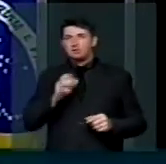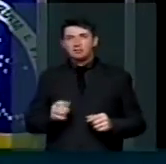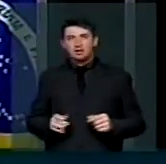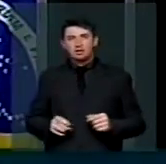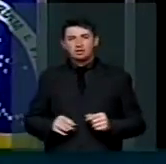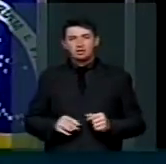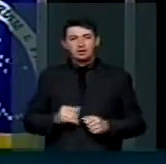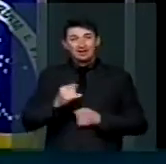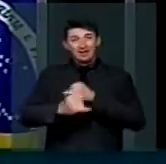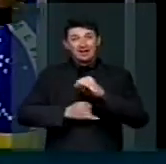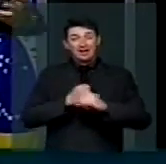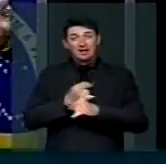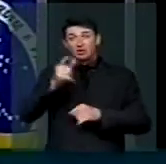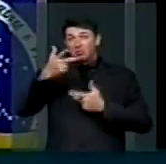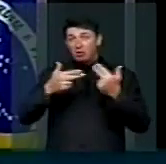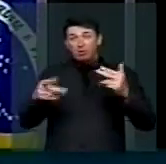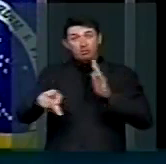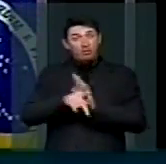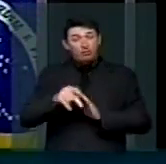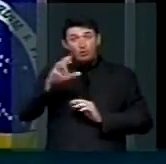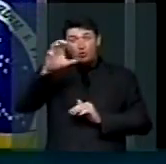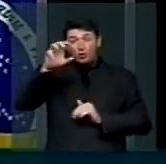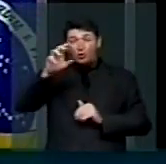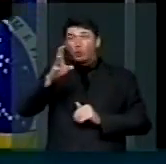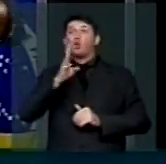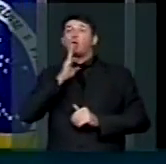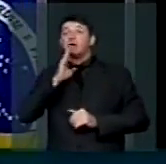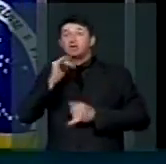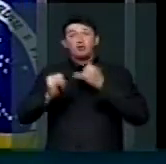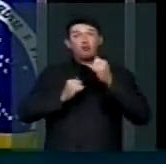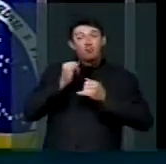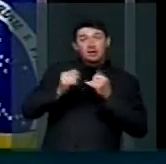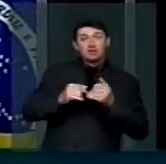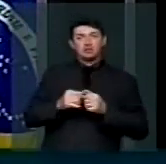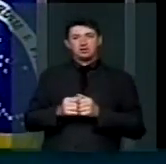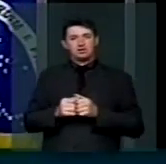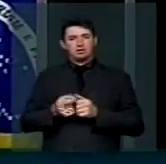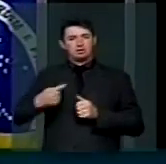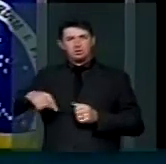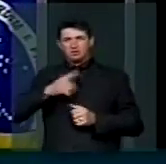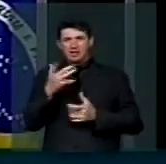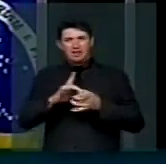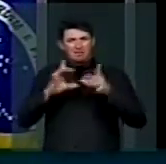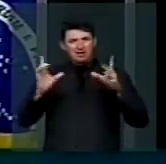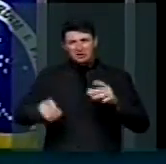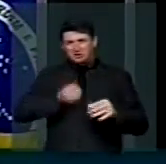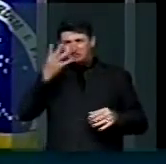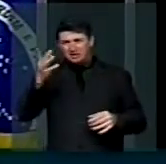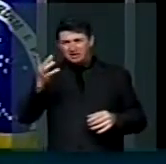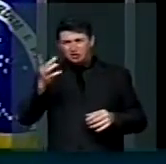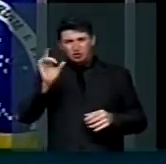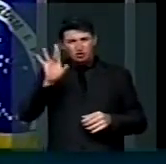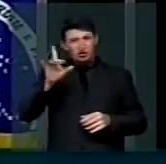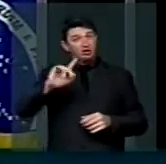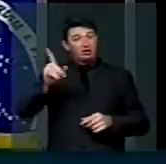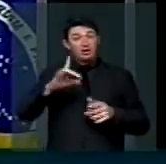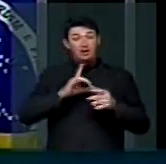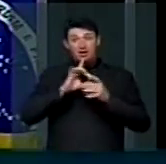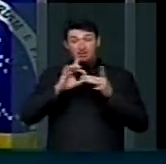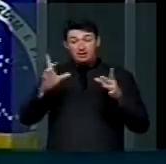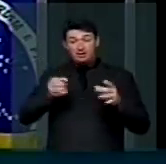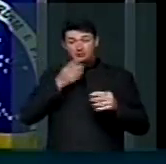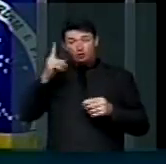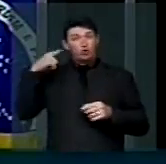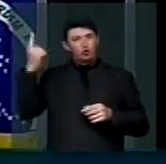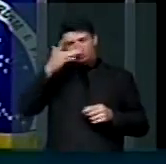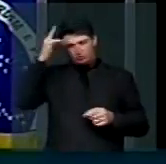conhecimento. A internet é um instrumento do conhecimento, da informação. Nós não queremos só liberdade de expressão, não. Liberdade de expressão